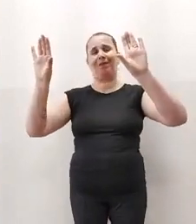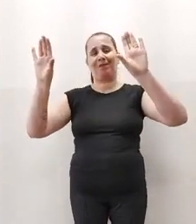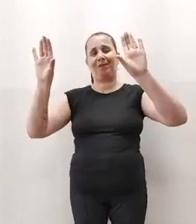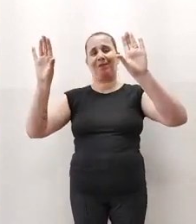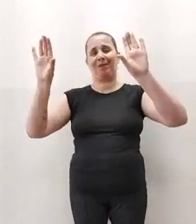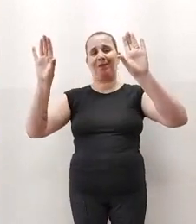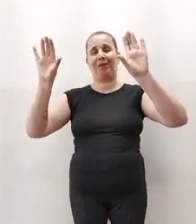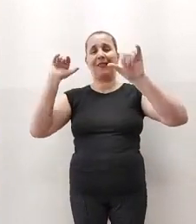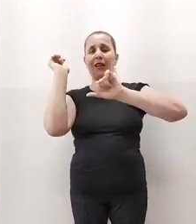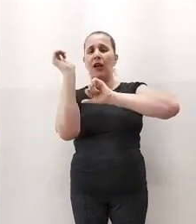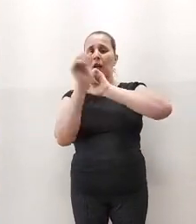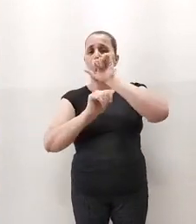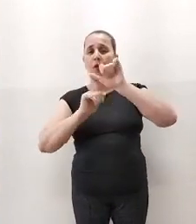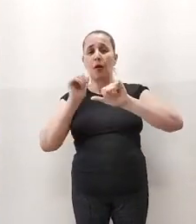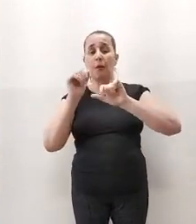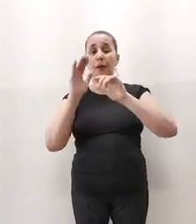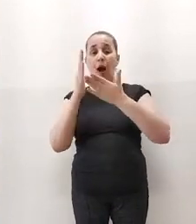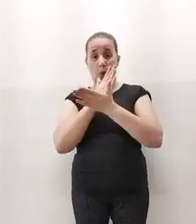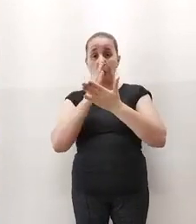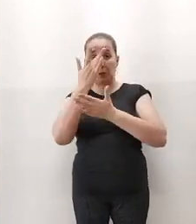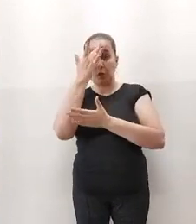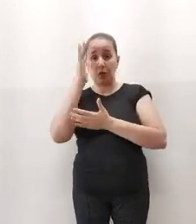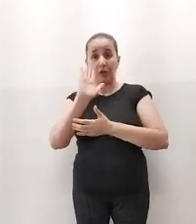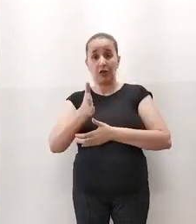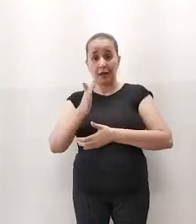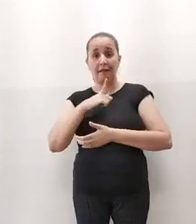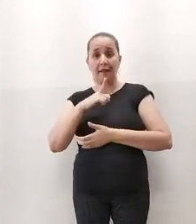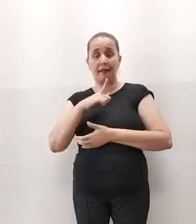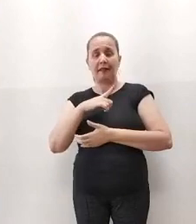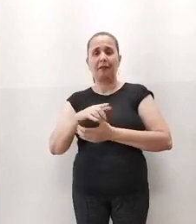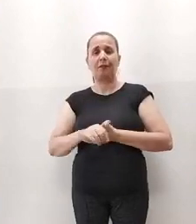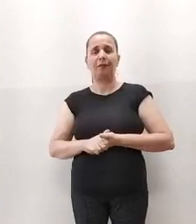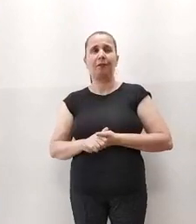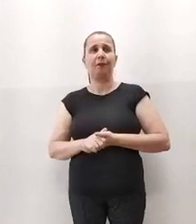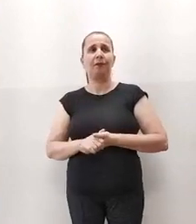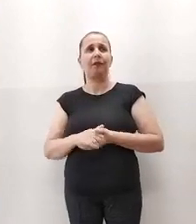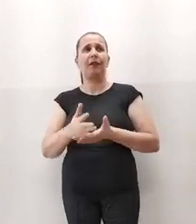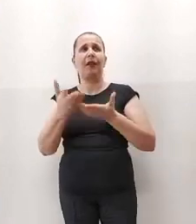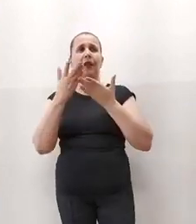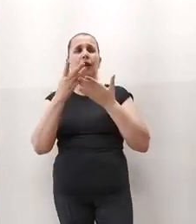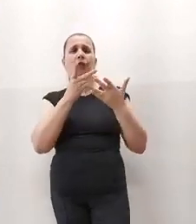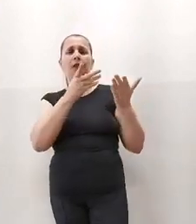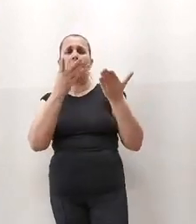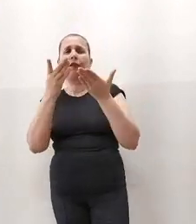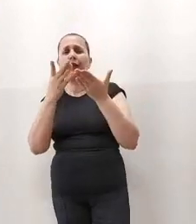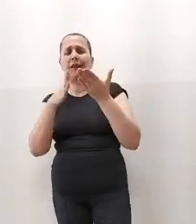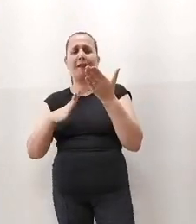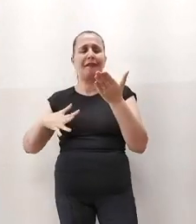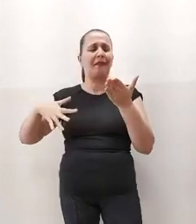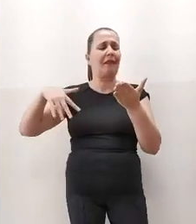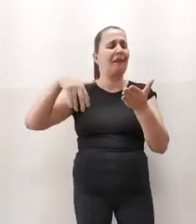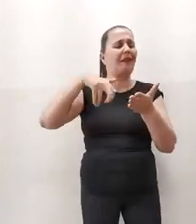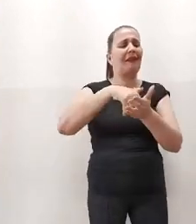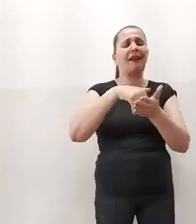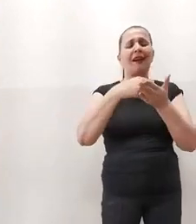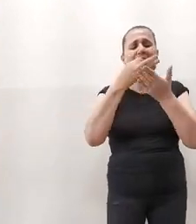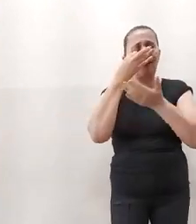ou renovar, porque muitos aqui já têm. Eu queria te convidar a vir no altar e entrega a